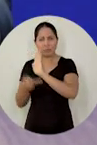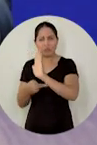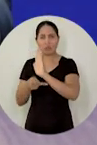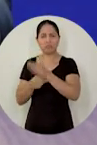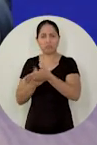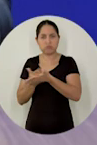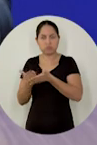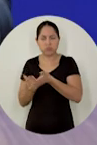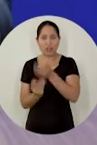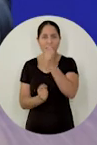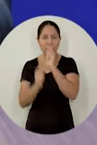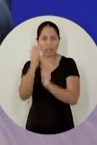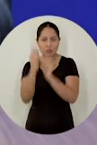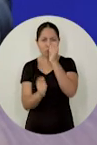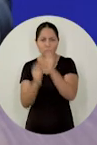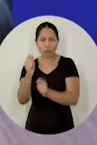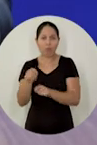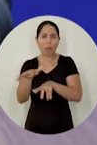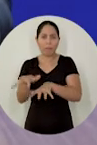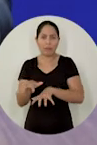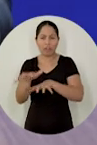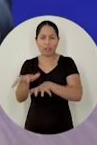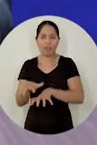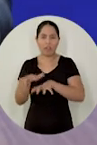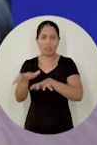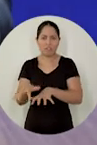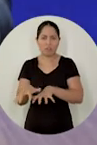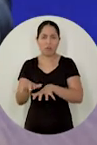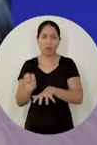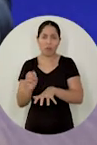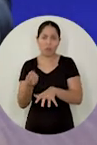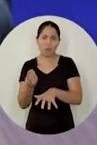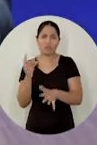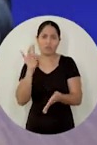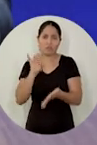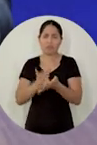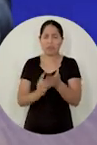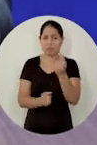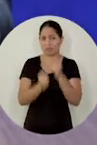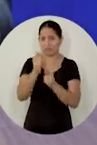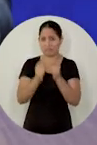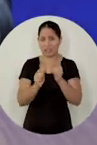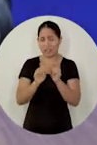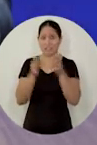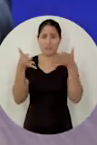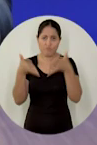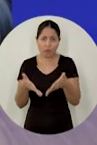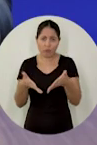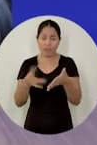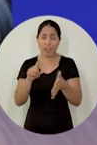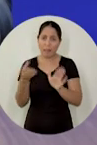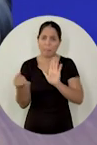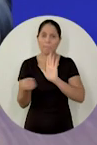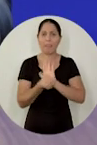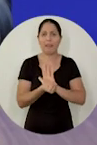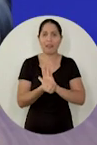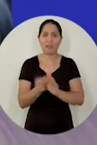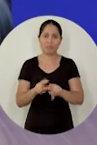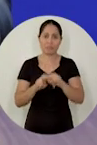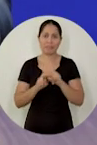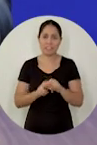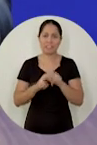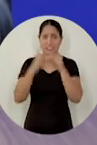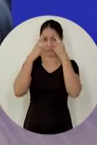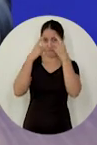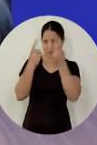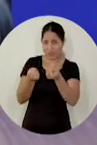projetos, sejam eles da indústria, da mineração ou mesmo a agroindústria, sempre foi marcada pela escalada